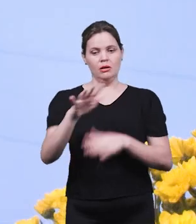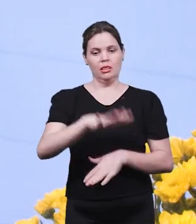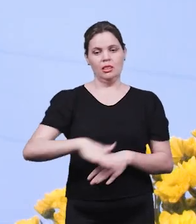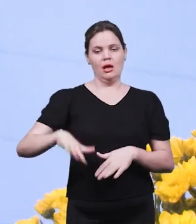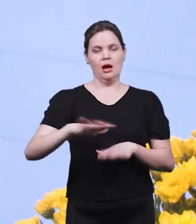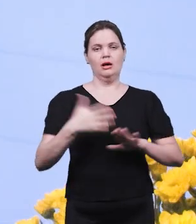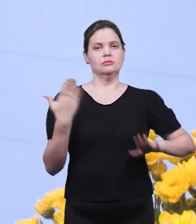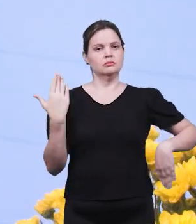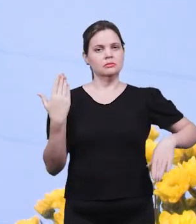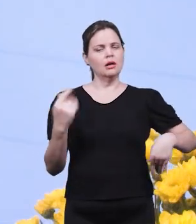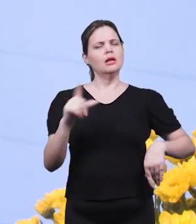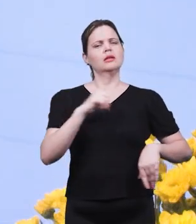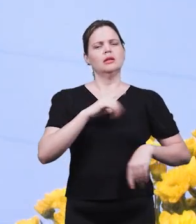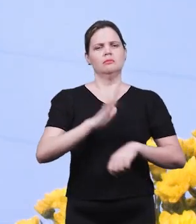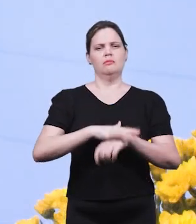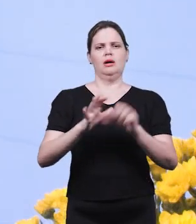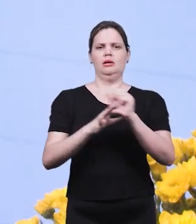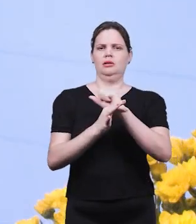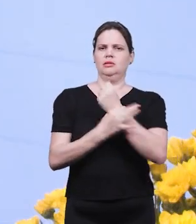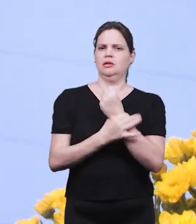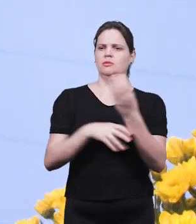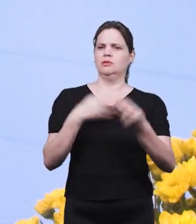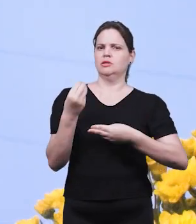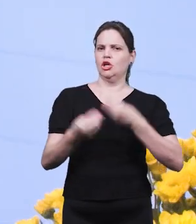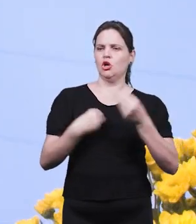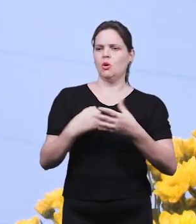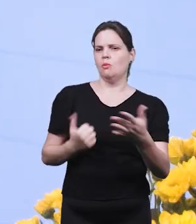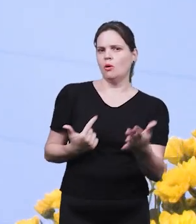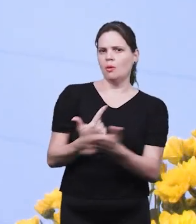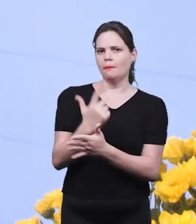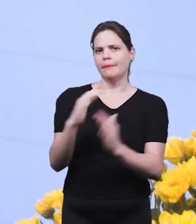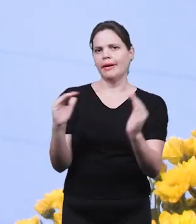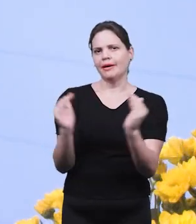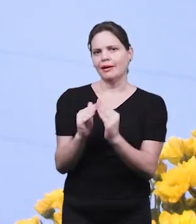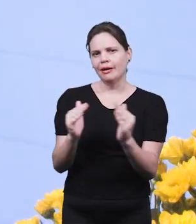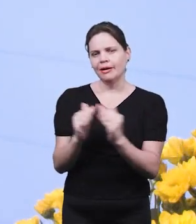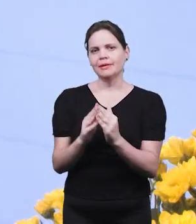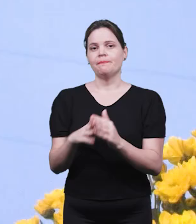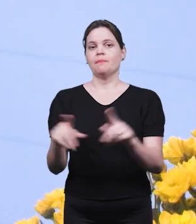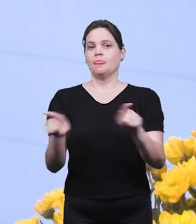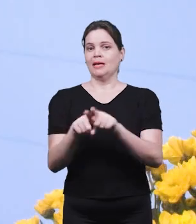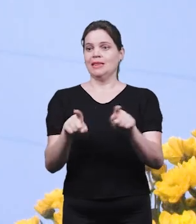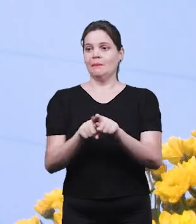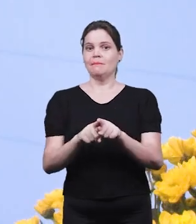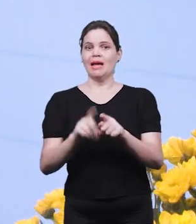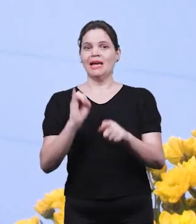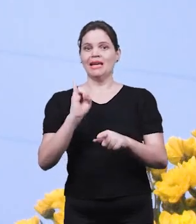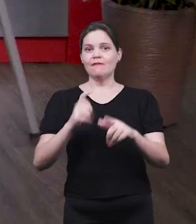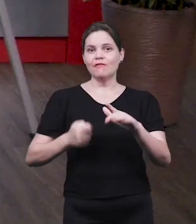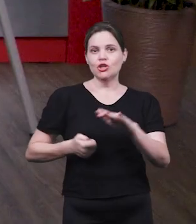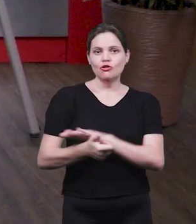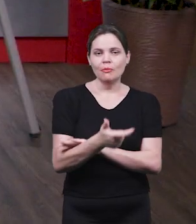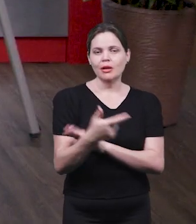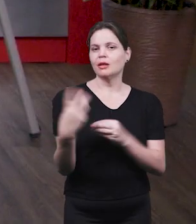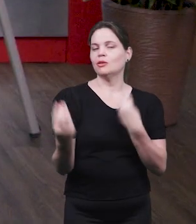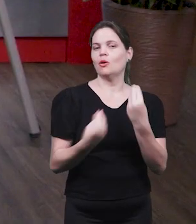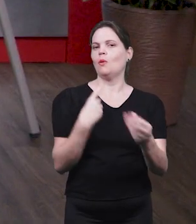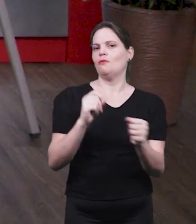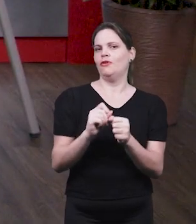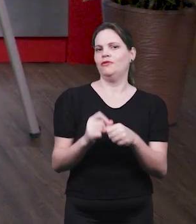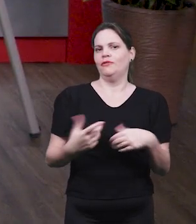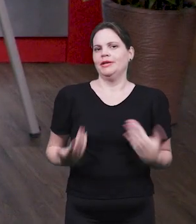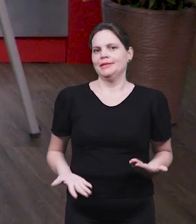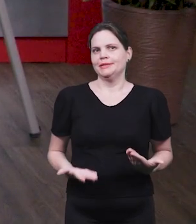ter mais segurança, né, em adquirir esses imóveis. Os investimentos também, Claro. Os investimentos